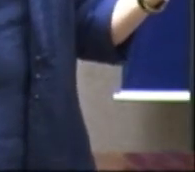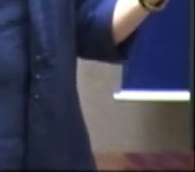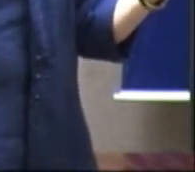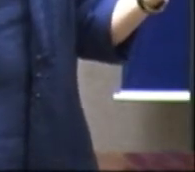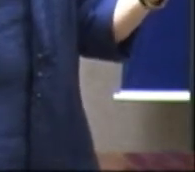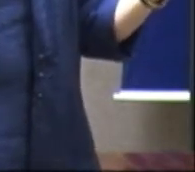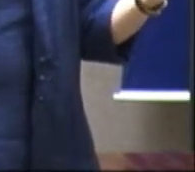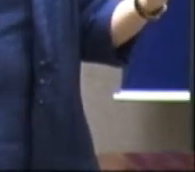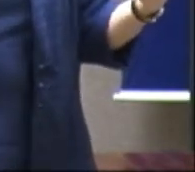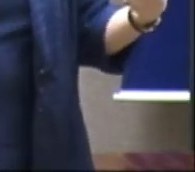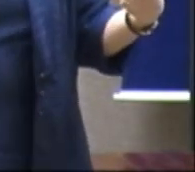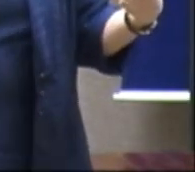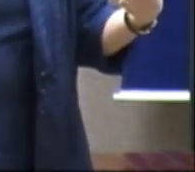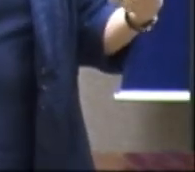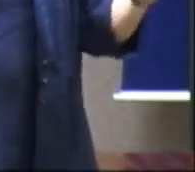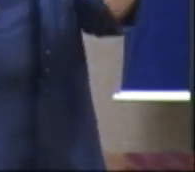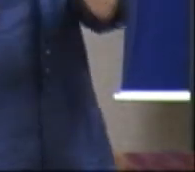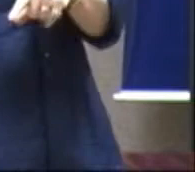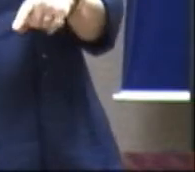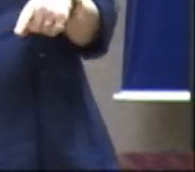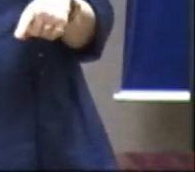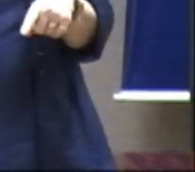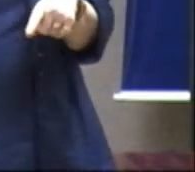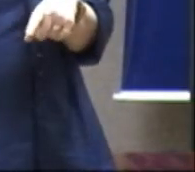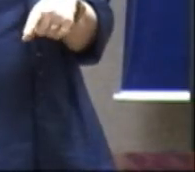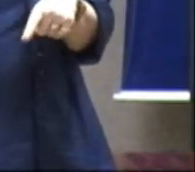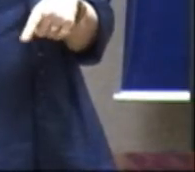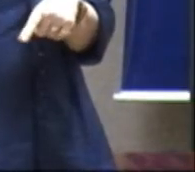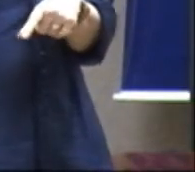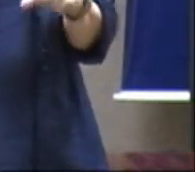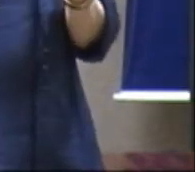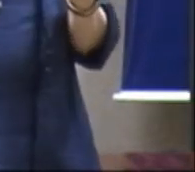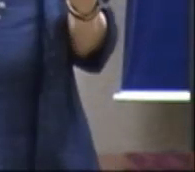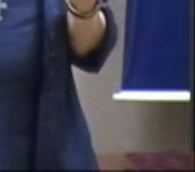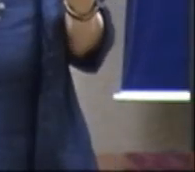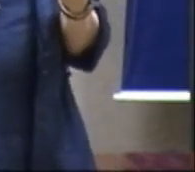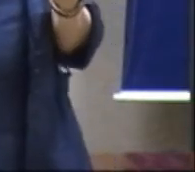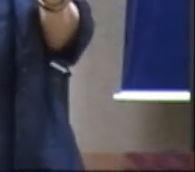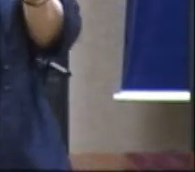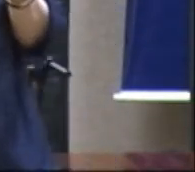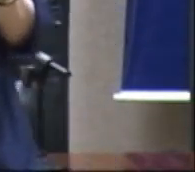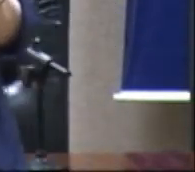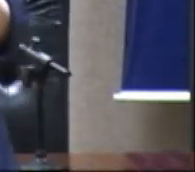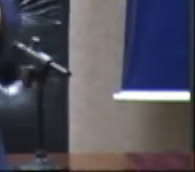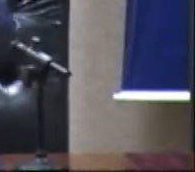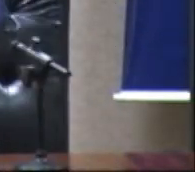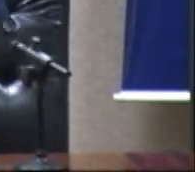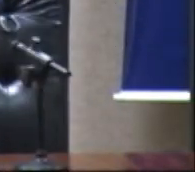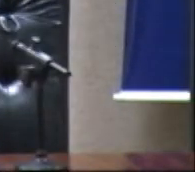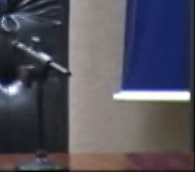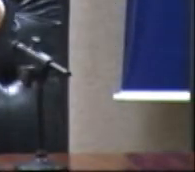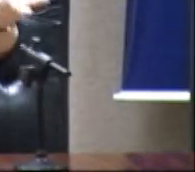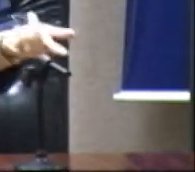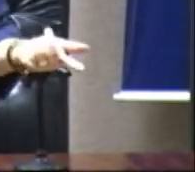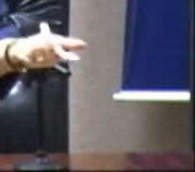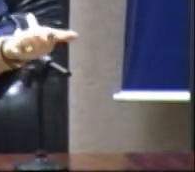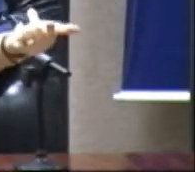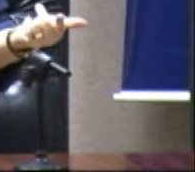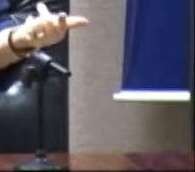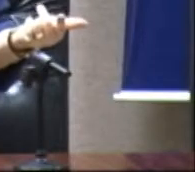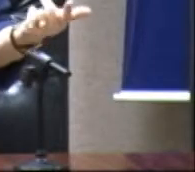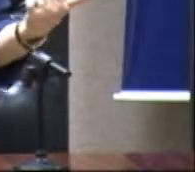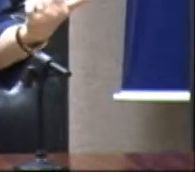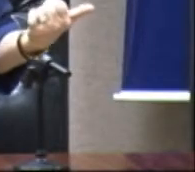segunda língua, tranquilamente. Mas não essa geração, que provavelmente foi alfabetizada fazendo leitura